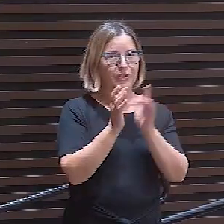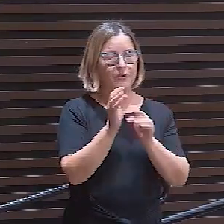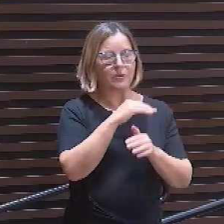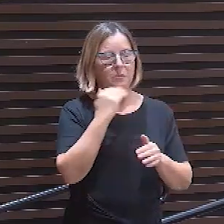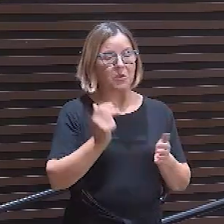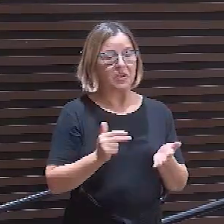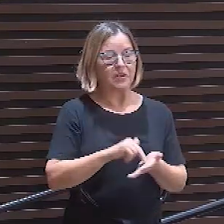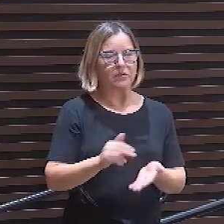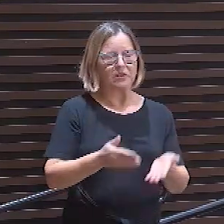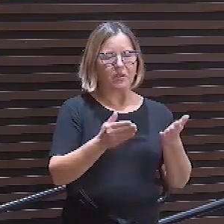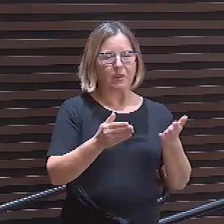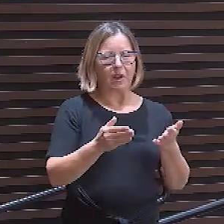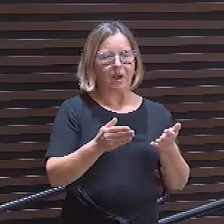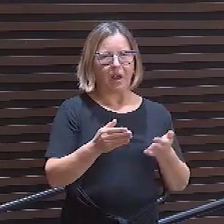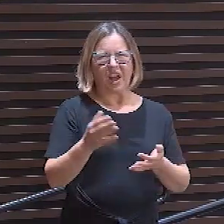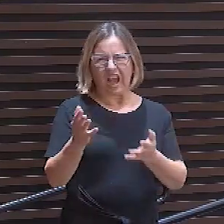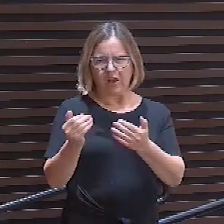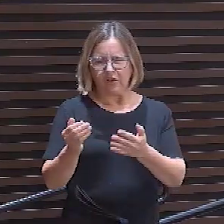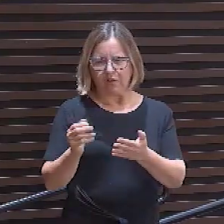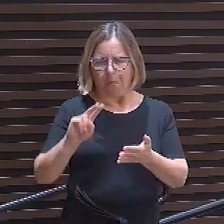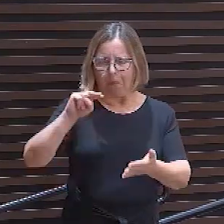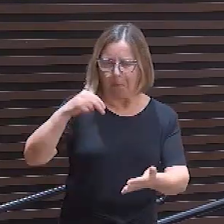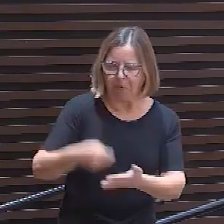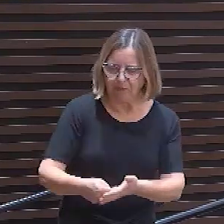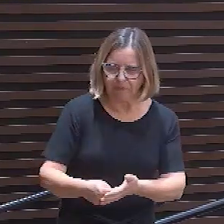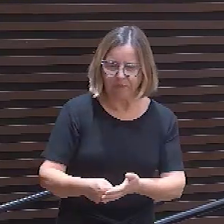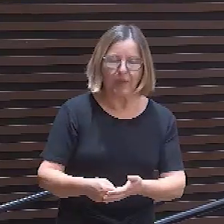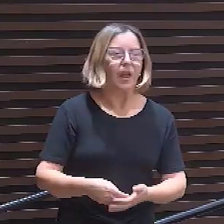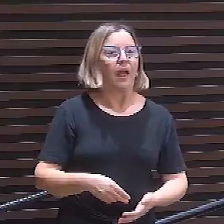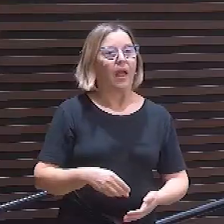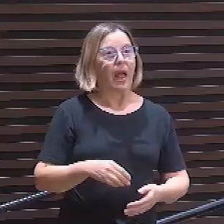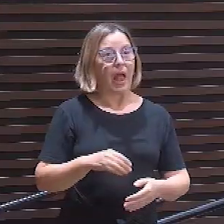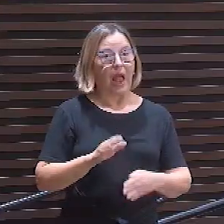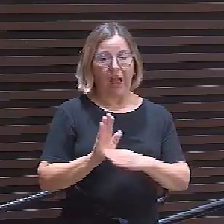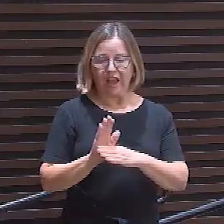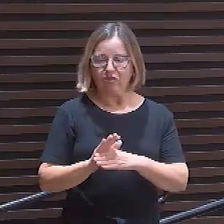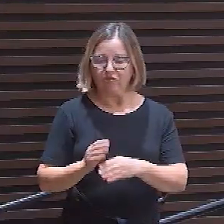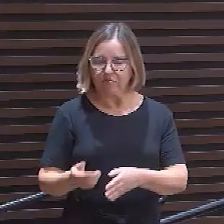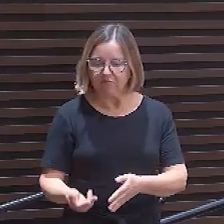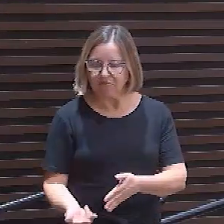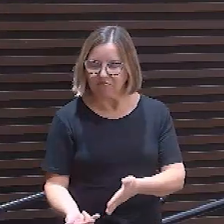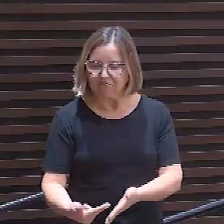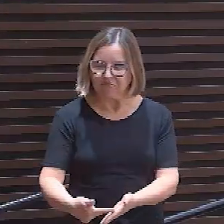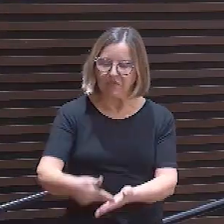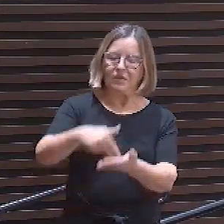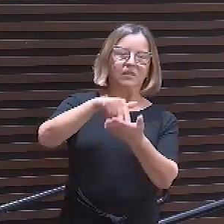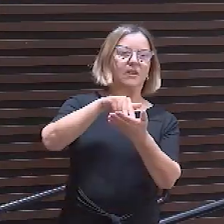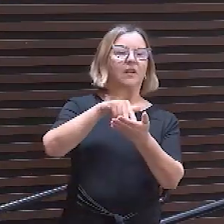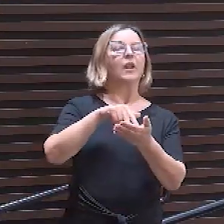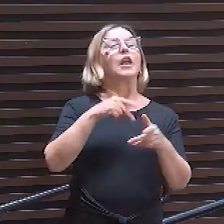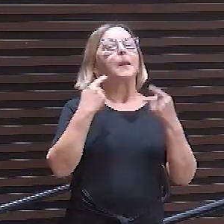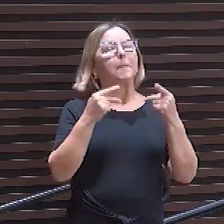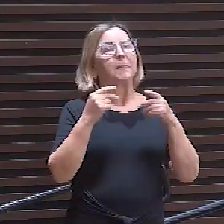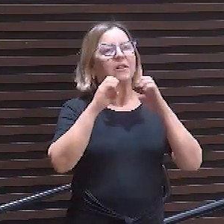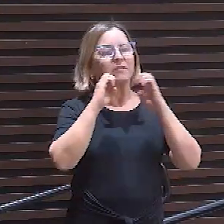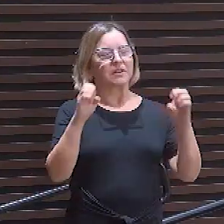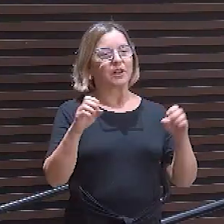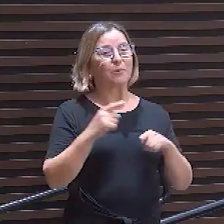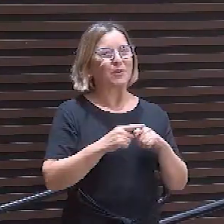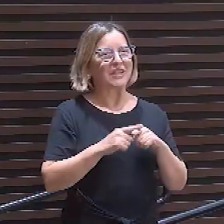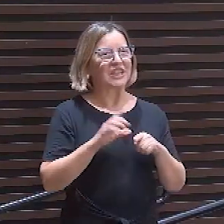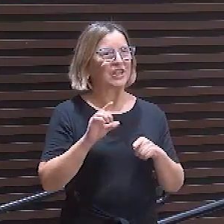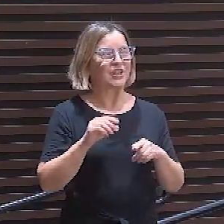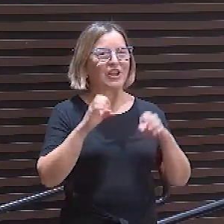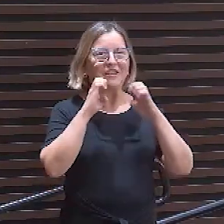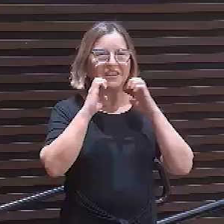Ajudei a levantar e fui pregar o evangelho para ele. Porque só o evangelho pode criar